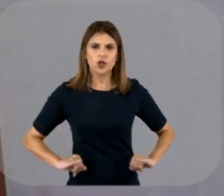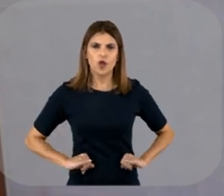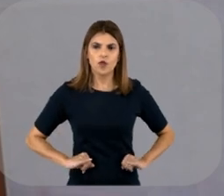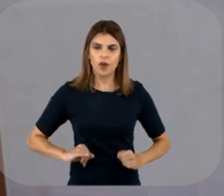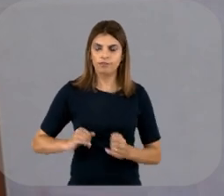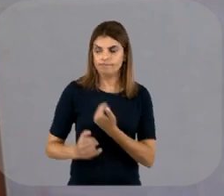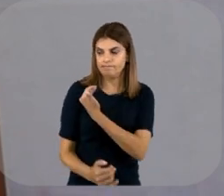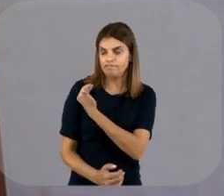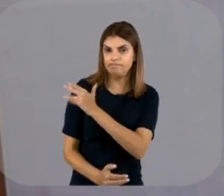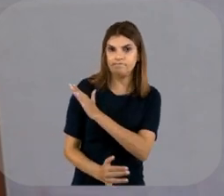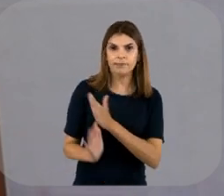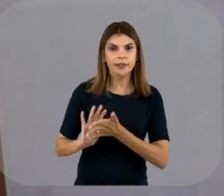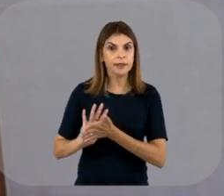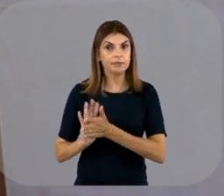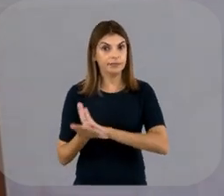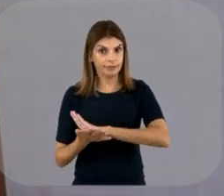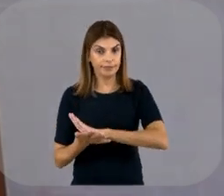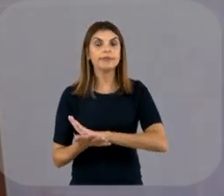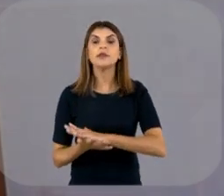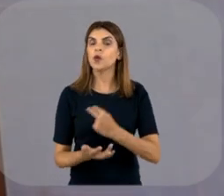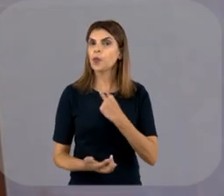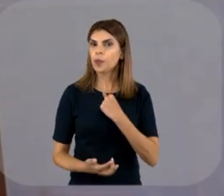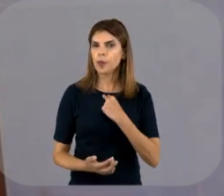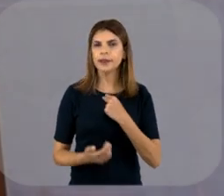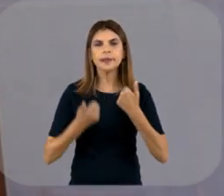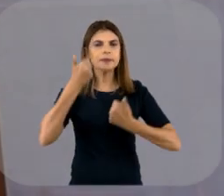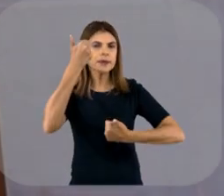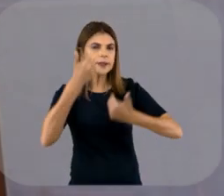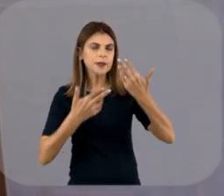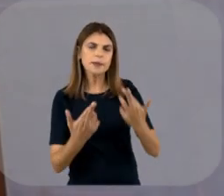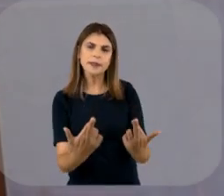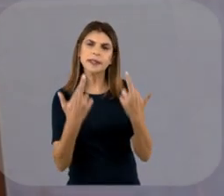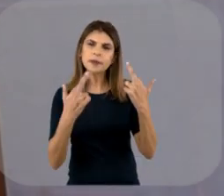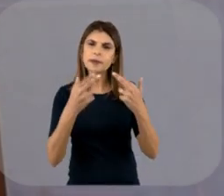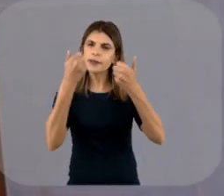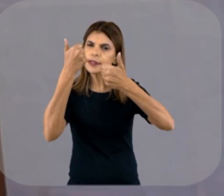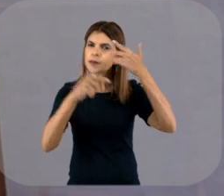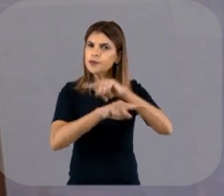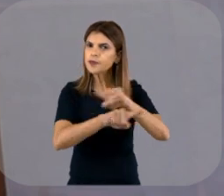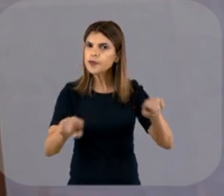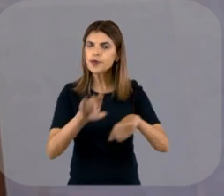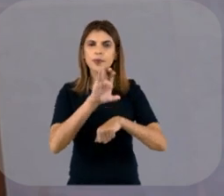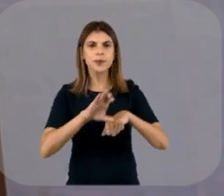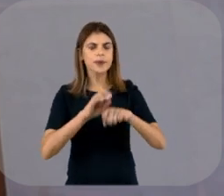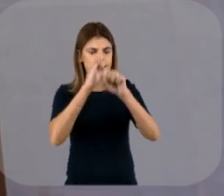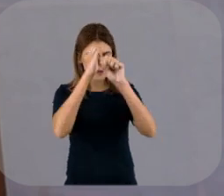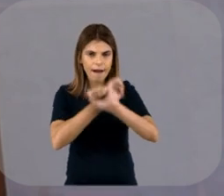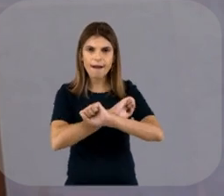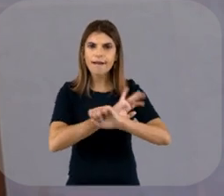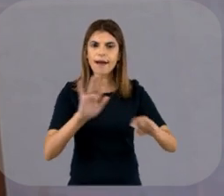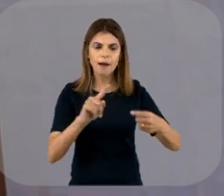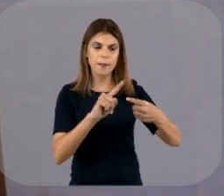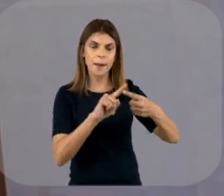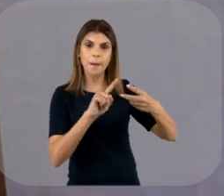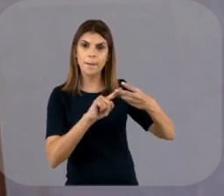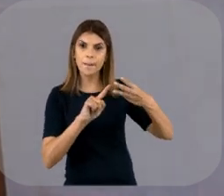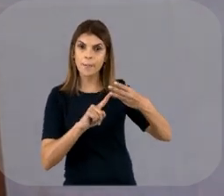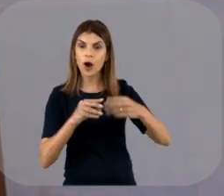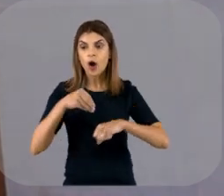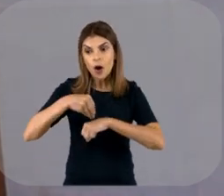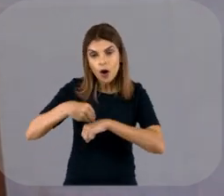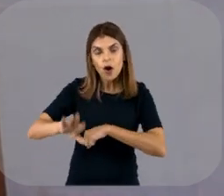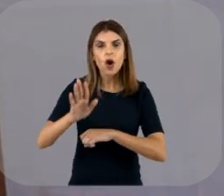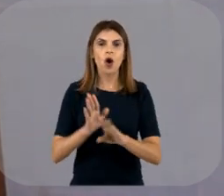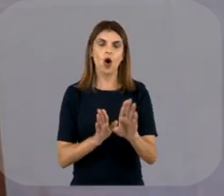nenhum tipo de discriminação. Bom, com essa apresentação, a gente espera que tenha ficado claro quais são os princípios que